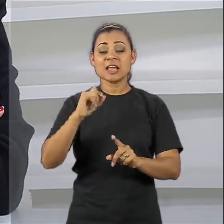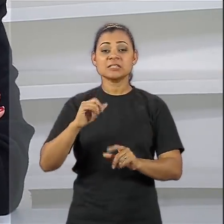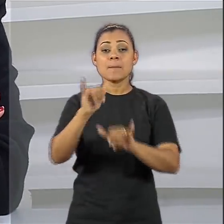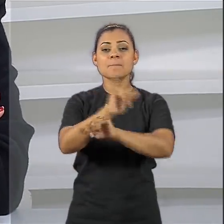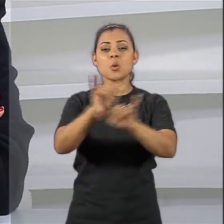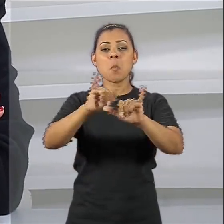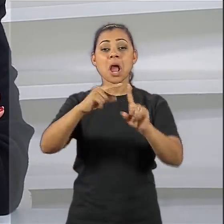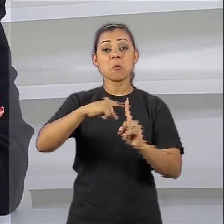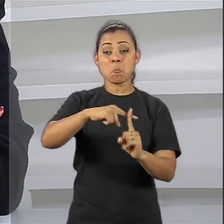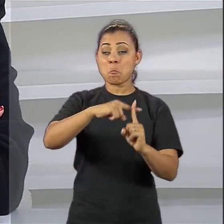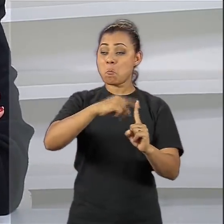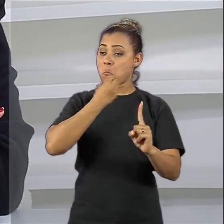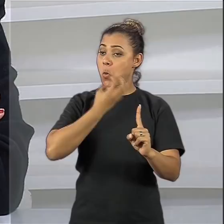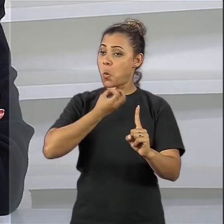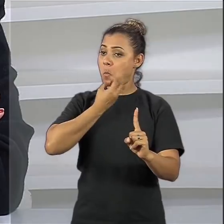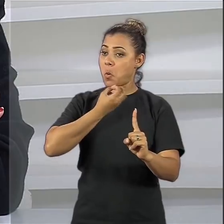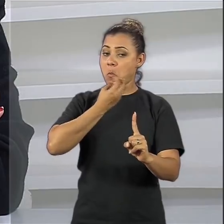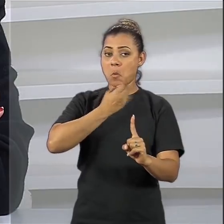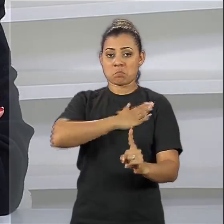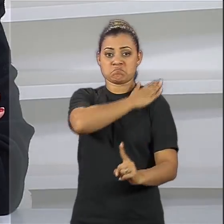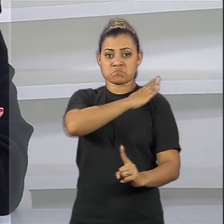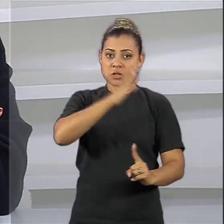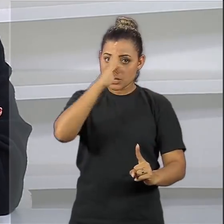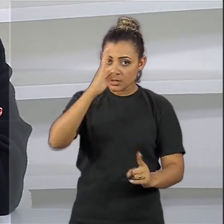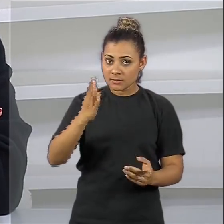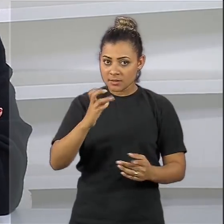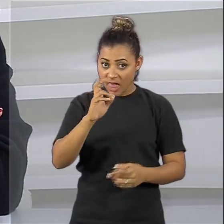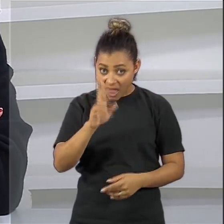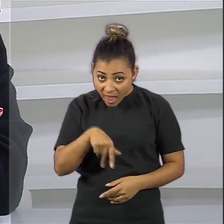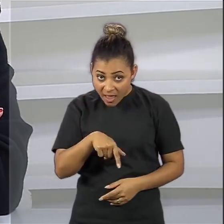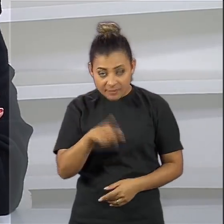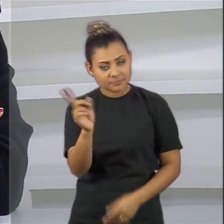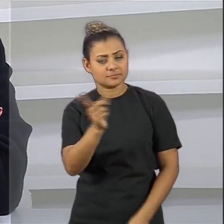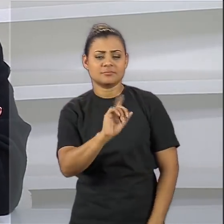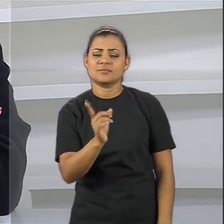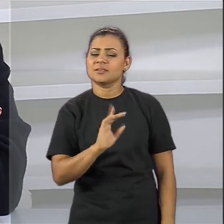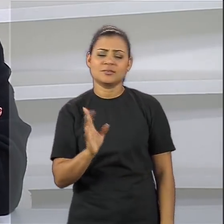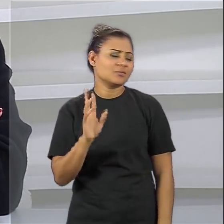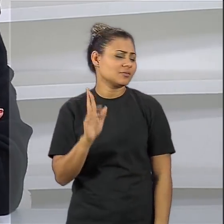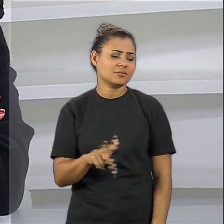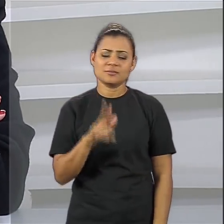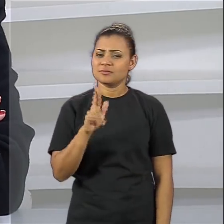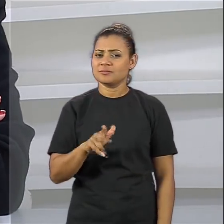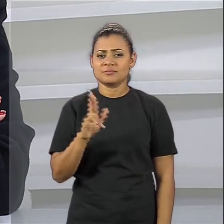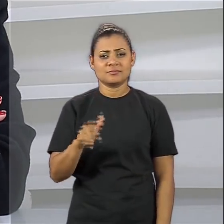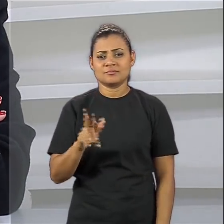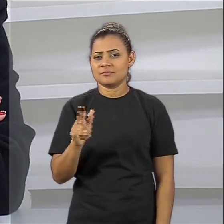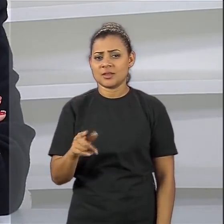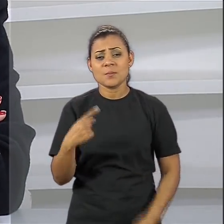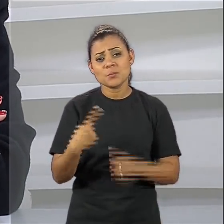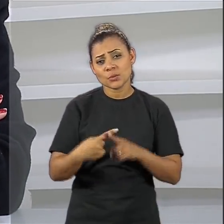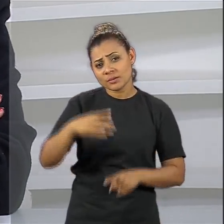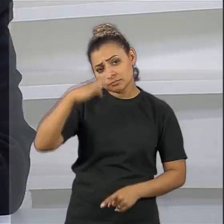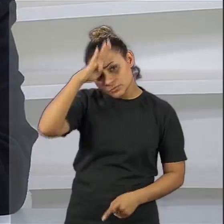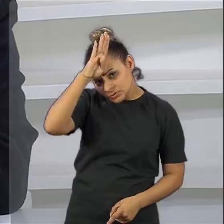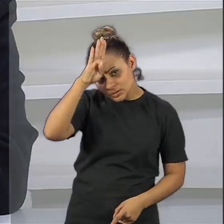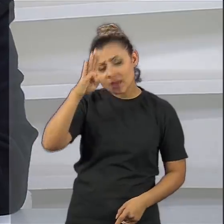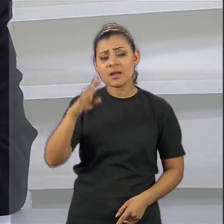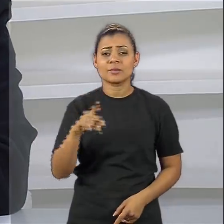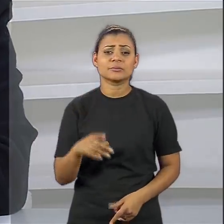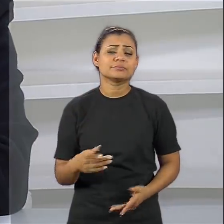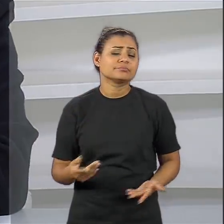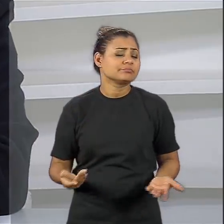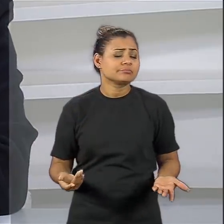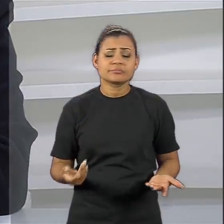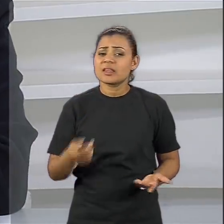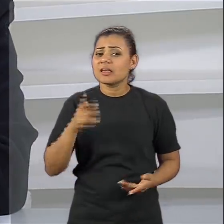positiva para os militares, para as Forças Armadas, isso não é. Isso não é. Por quê? Porque o Bolsonaro,